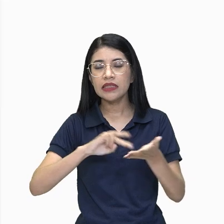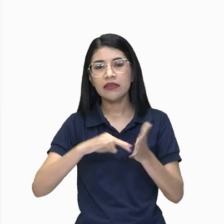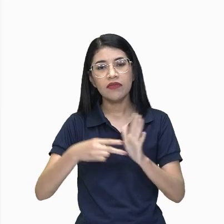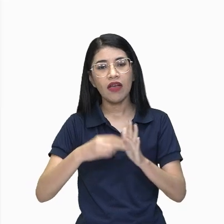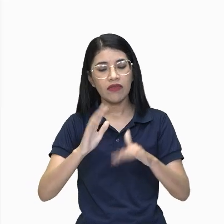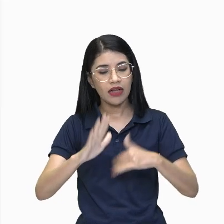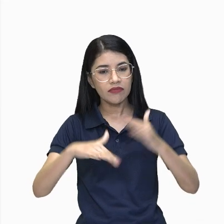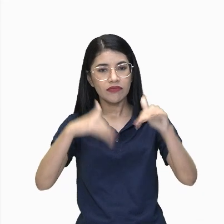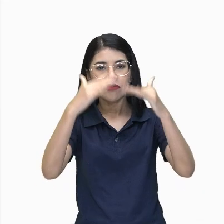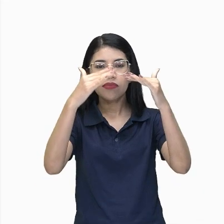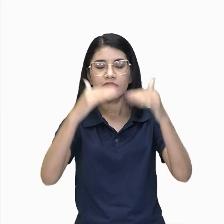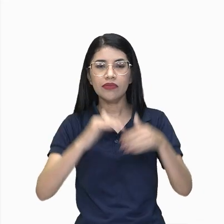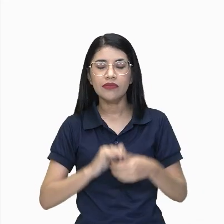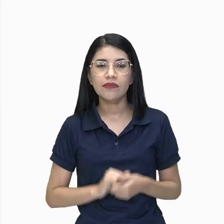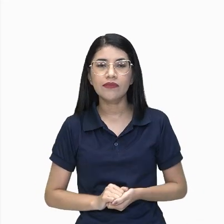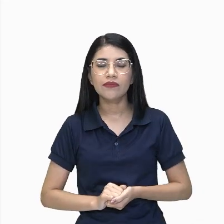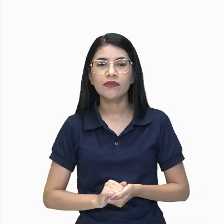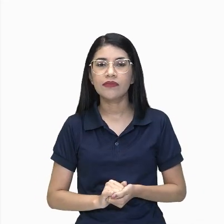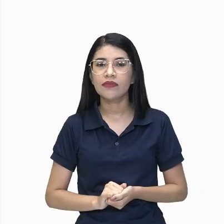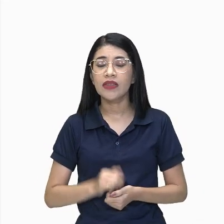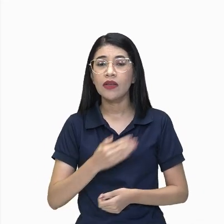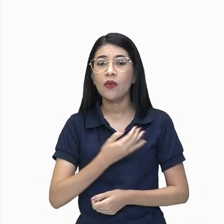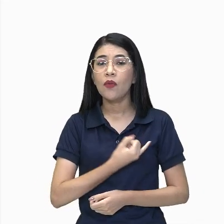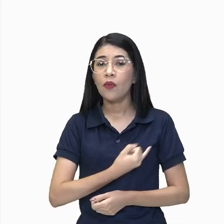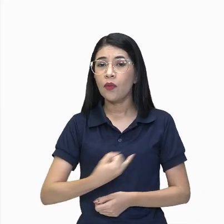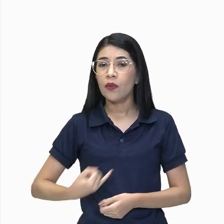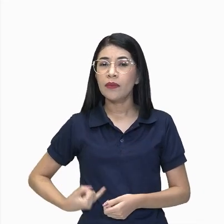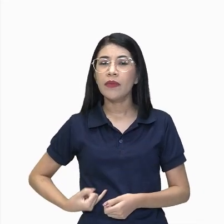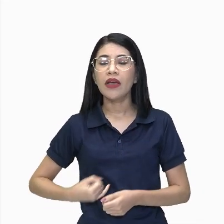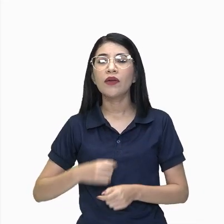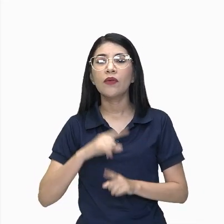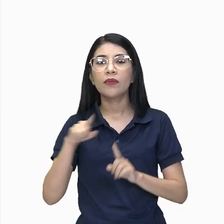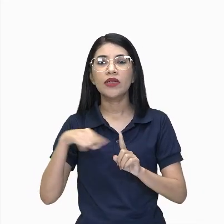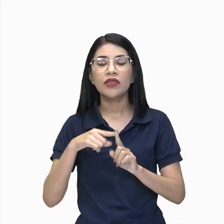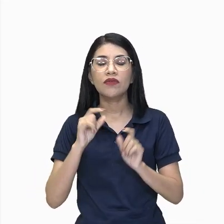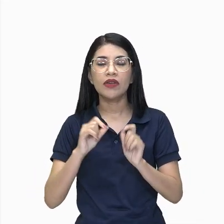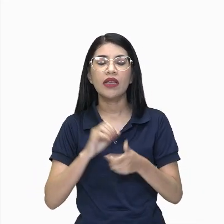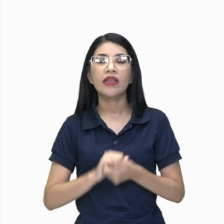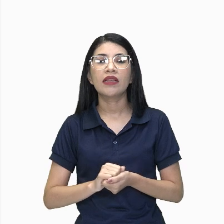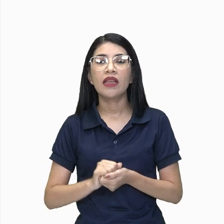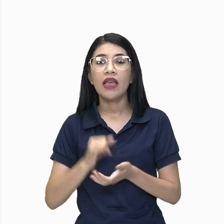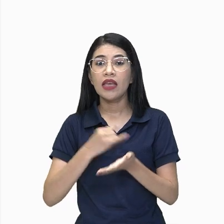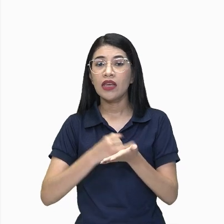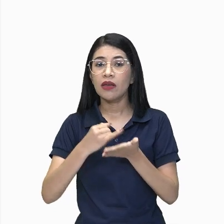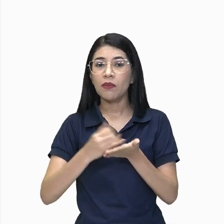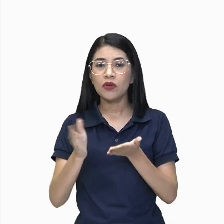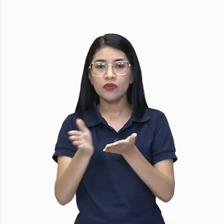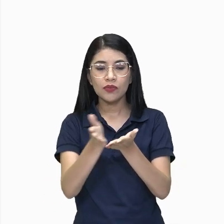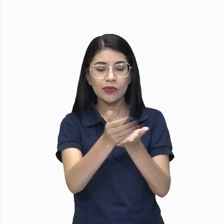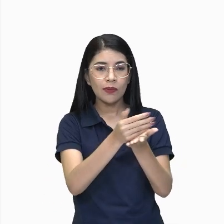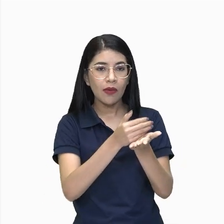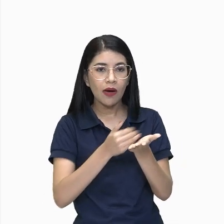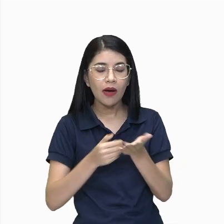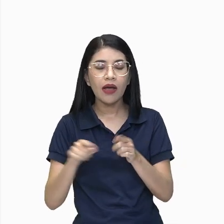adiante. O governo imperial pretendia arrecadar mais impostos e taxas